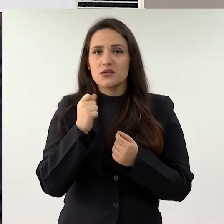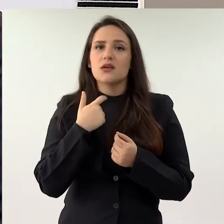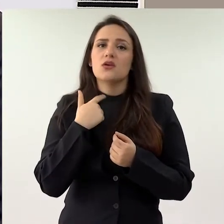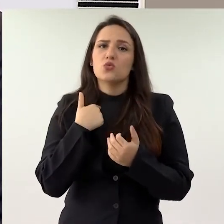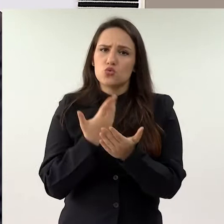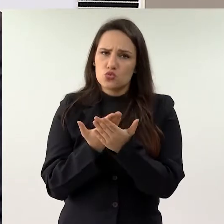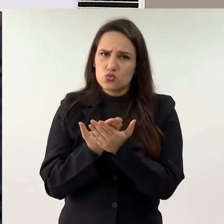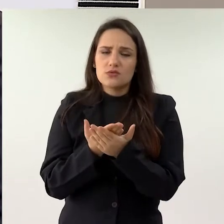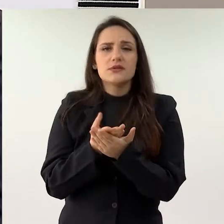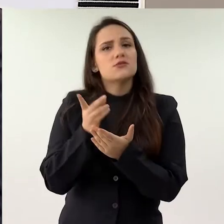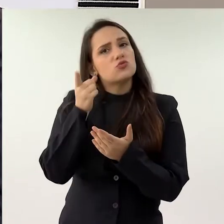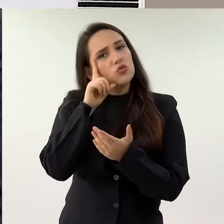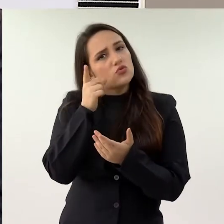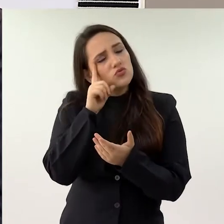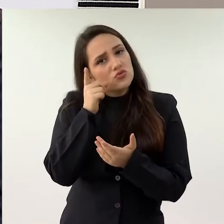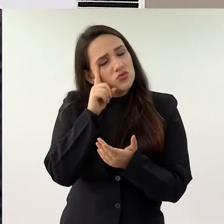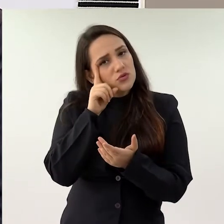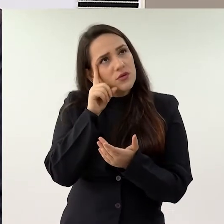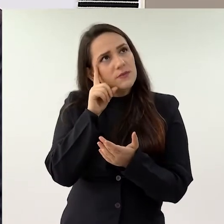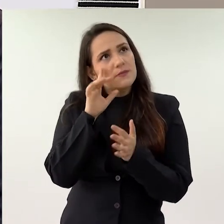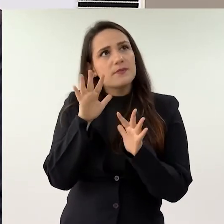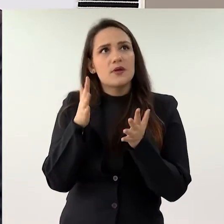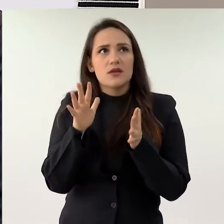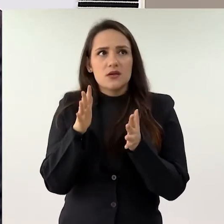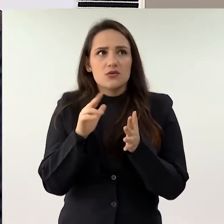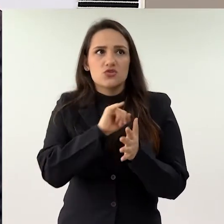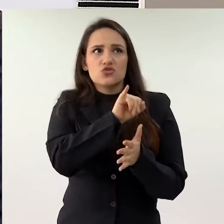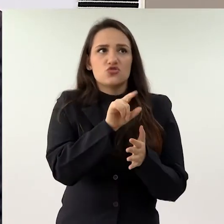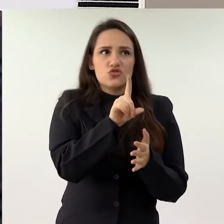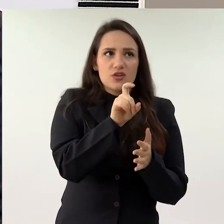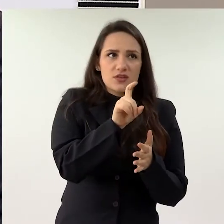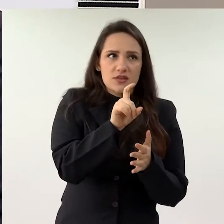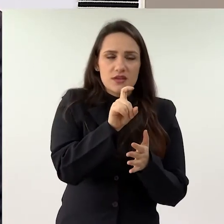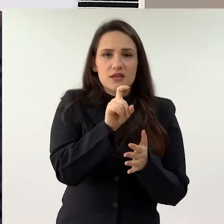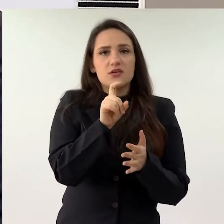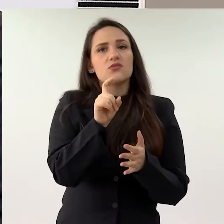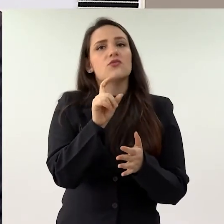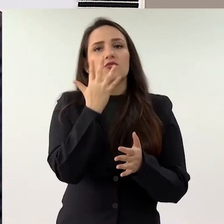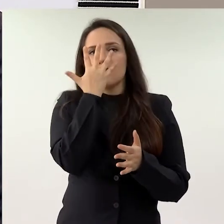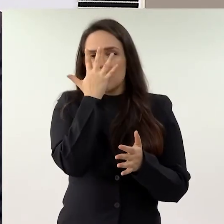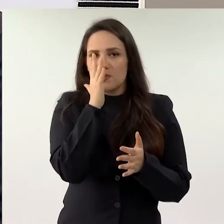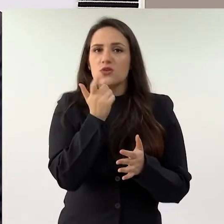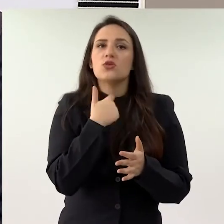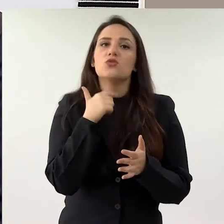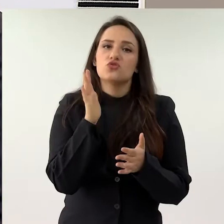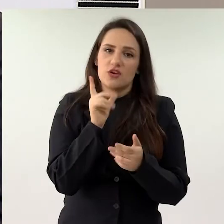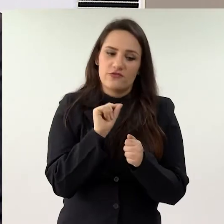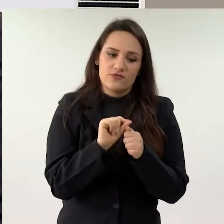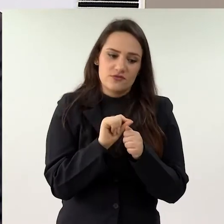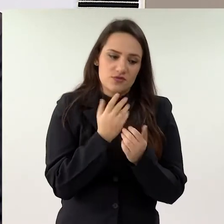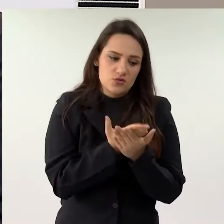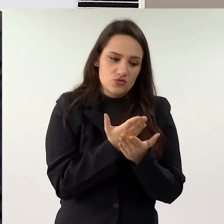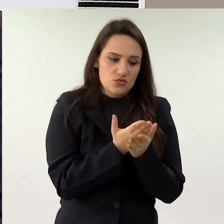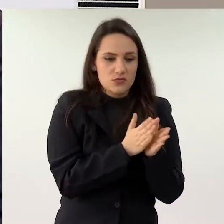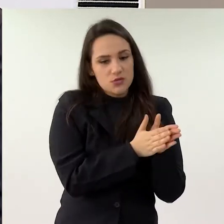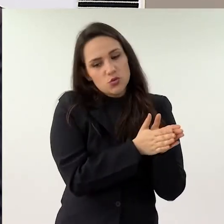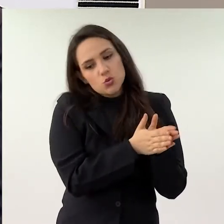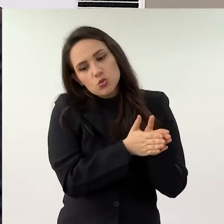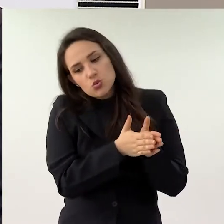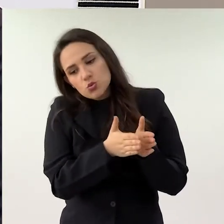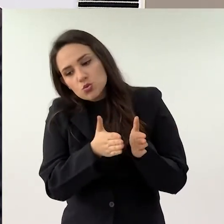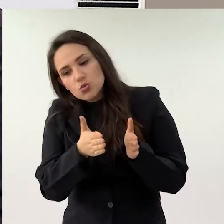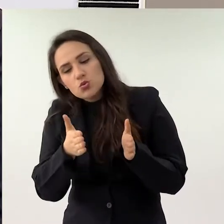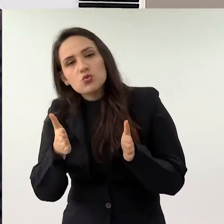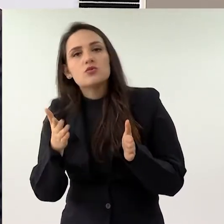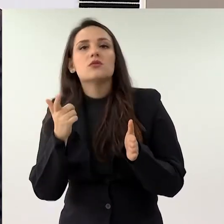programa diário jornalístico. Desde janeiro ou fevereiro a gente estuda isso, eu vejo esse monstro se aproximando e